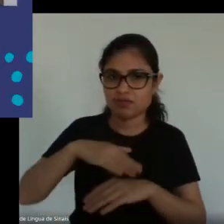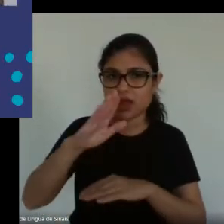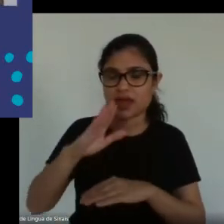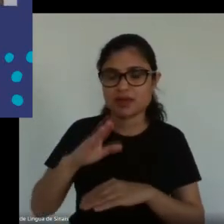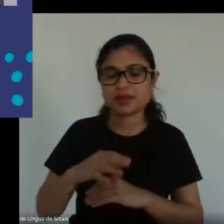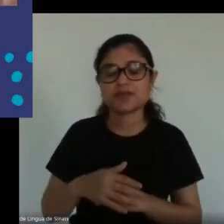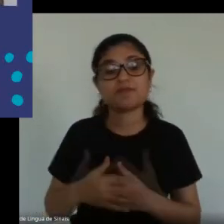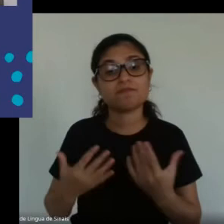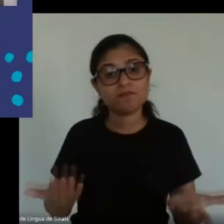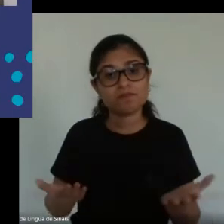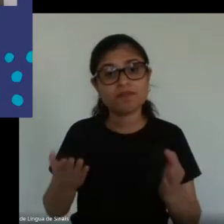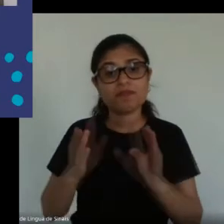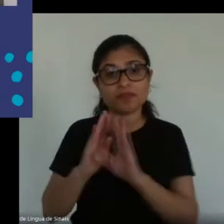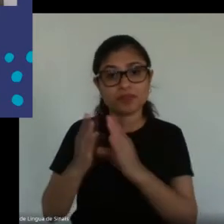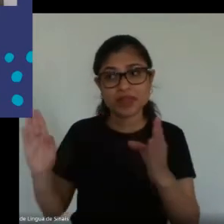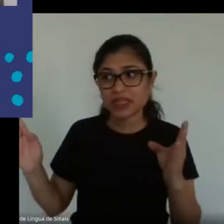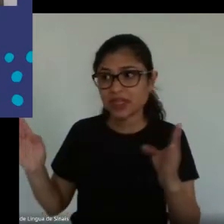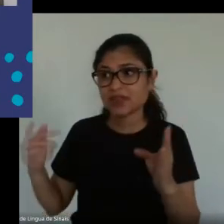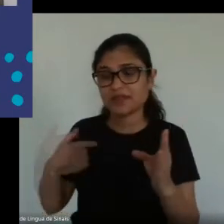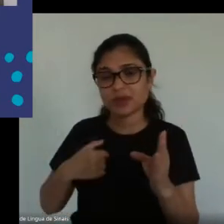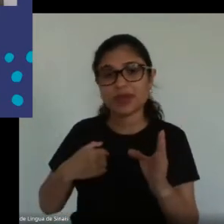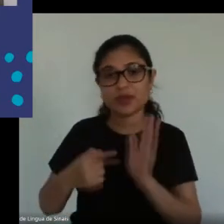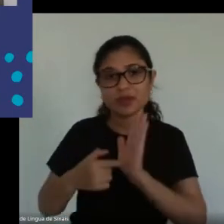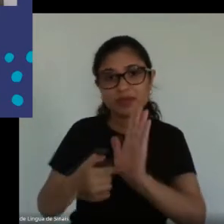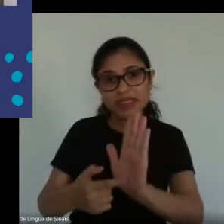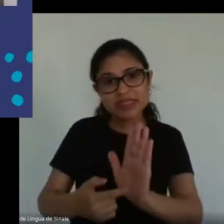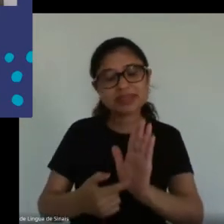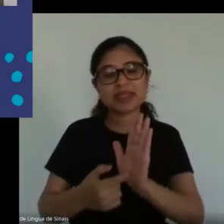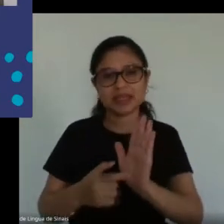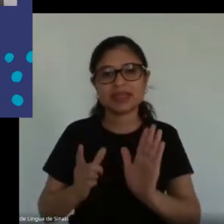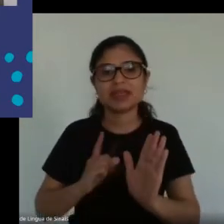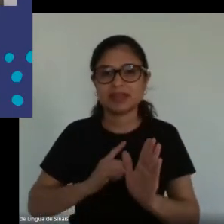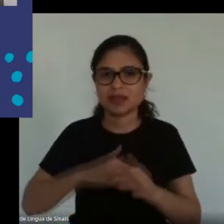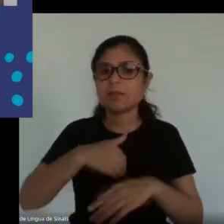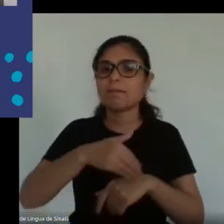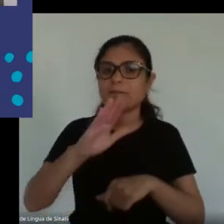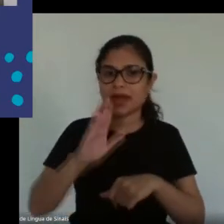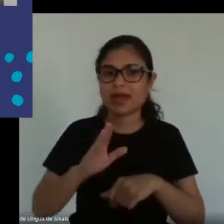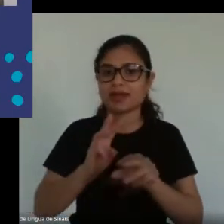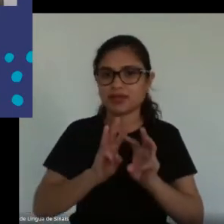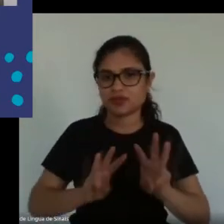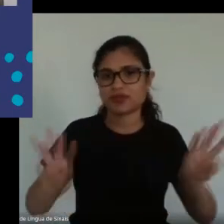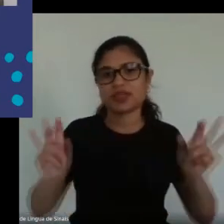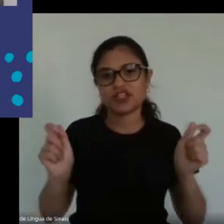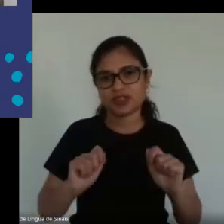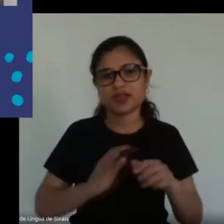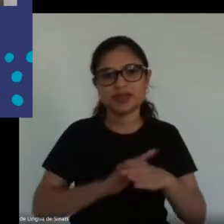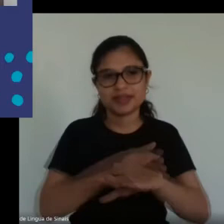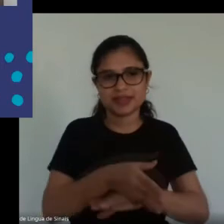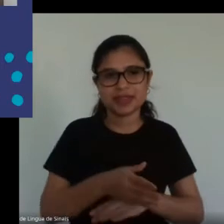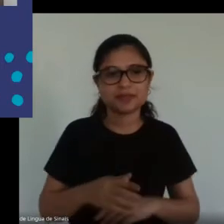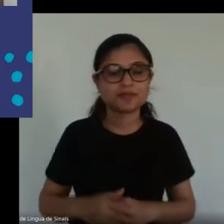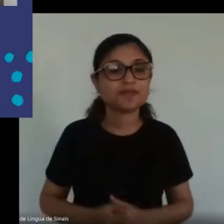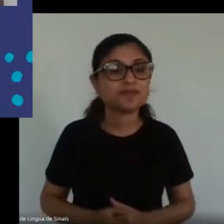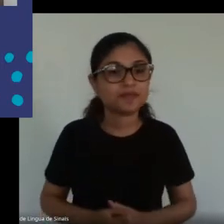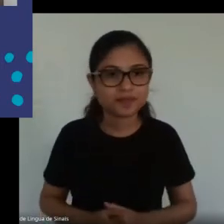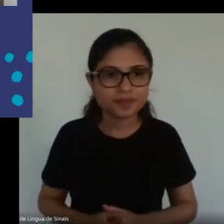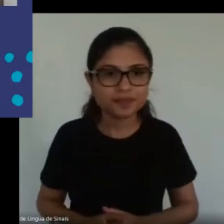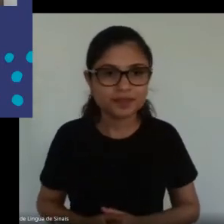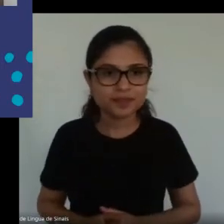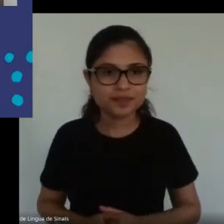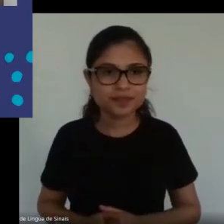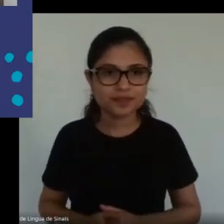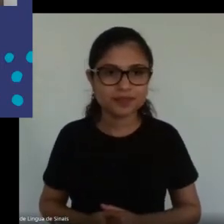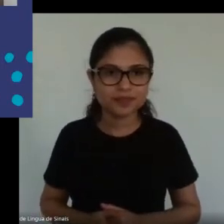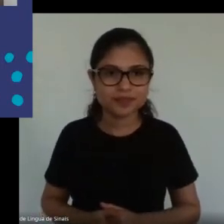uma bibliografia que eu pus aqui assim, mas tem muita coisa, tá? Que vocês podem acessar. A gente vai